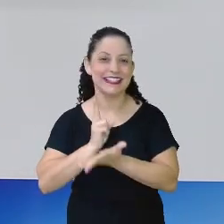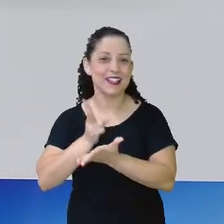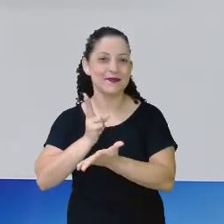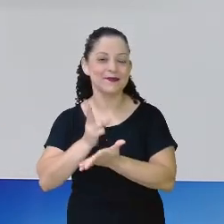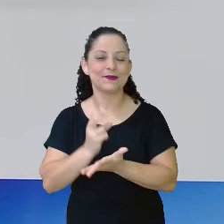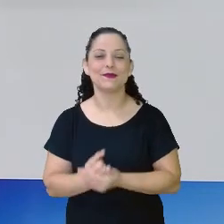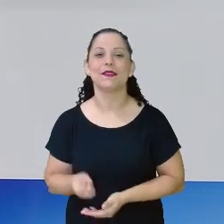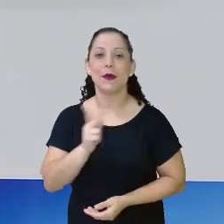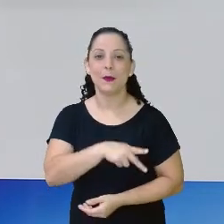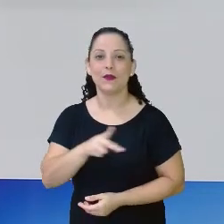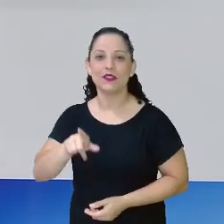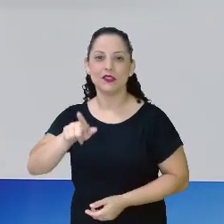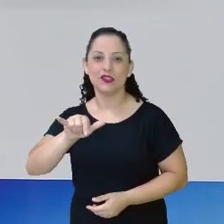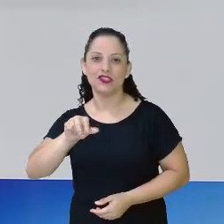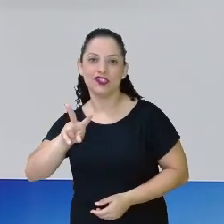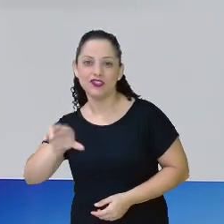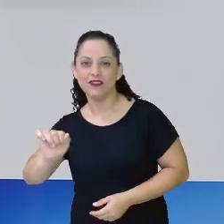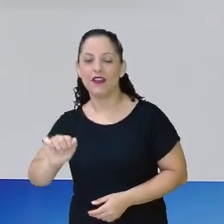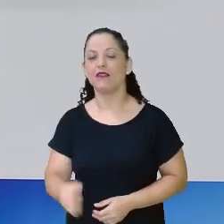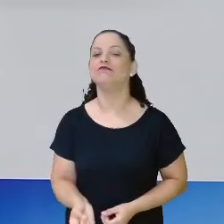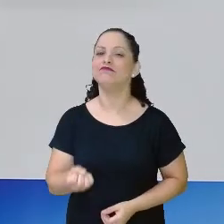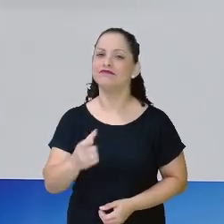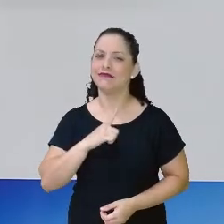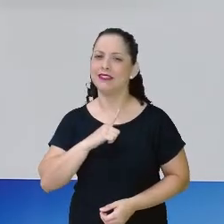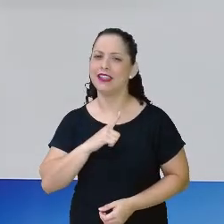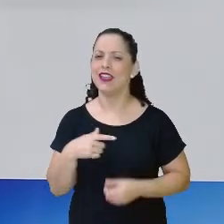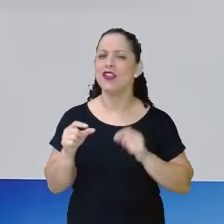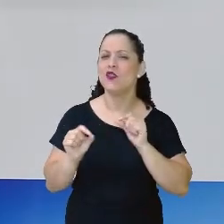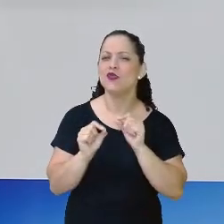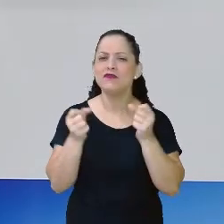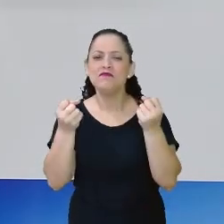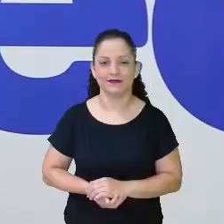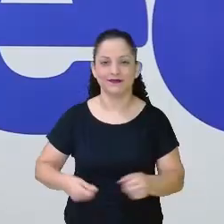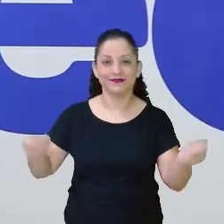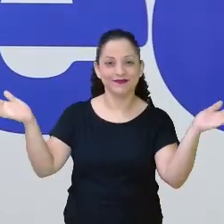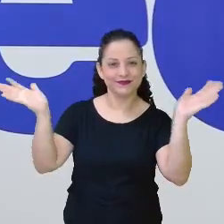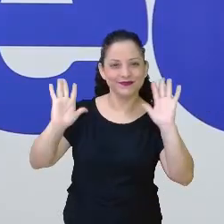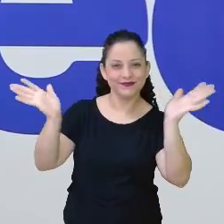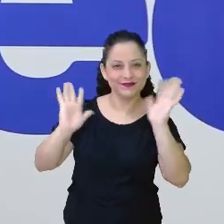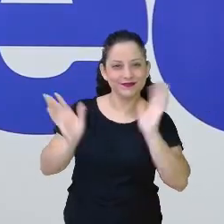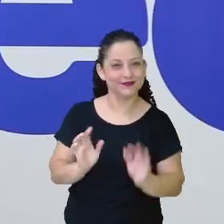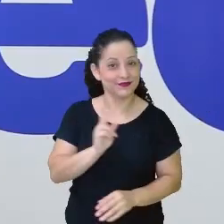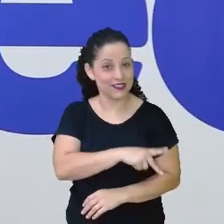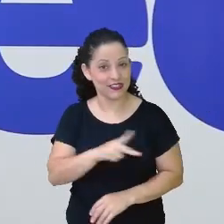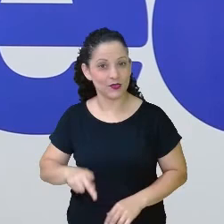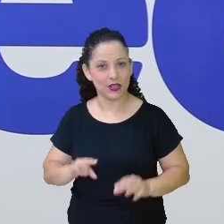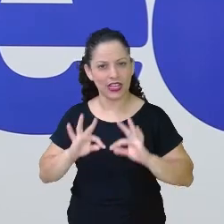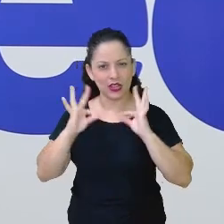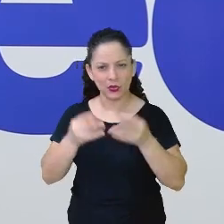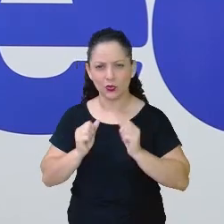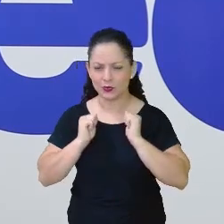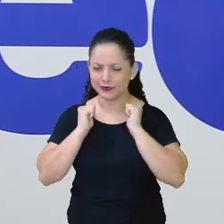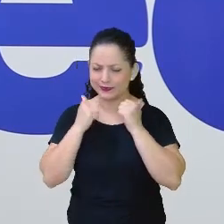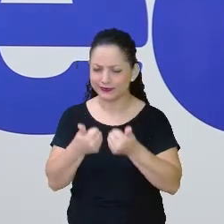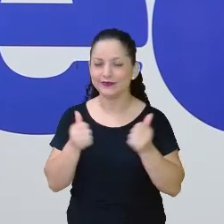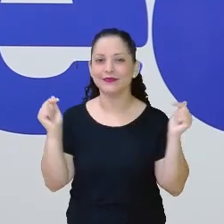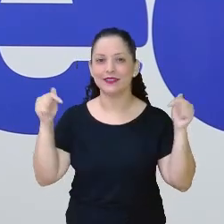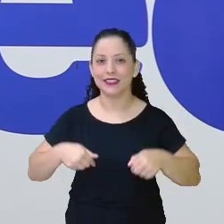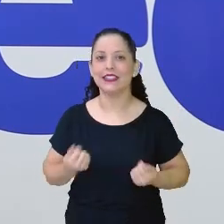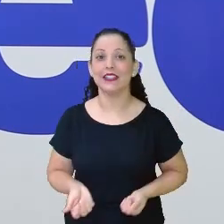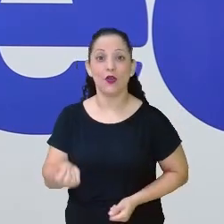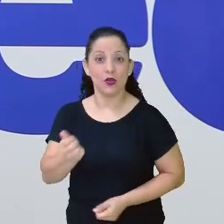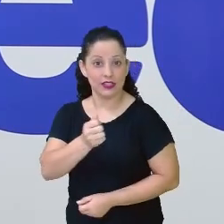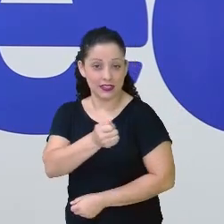bom dia, o senhor fica à vontade para passar, se não, se despeça. Olá, professora, tudo certinho por aqui. Eles estão chegando